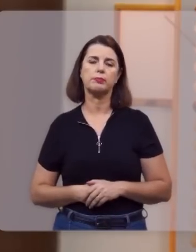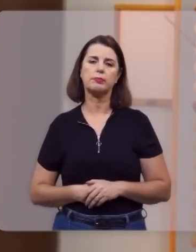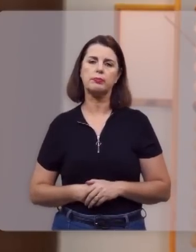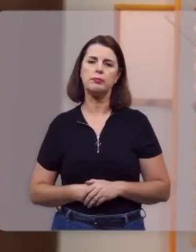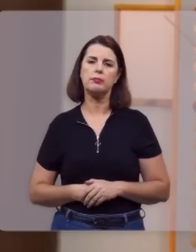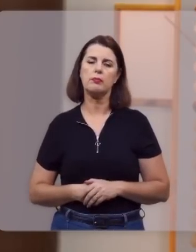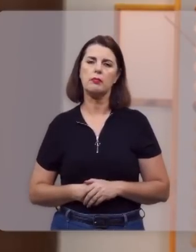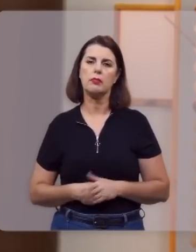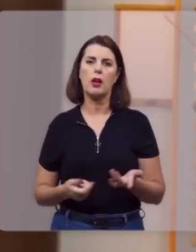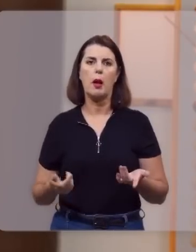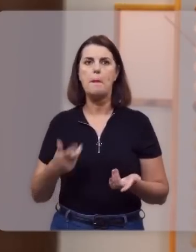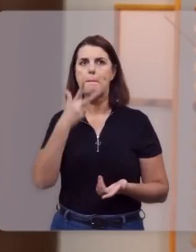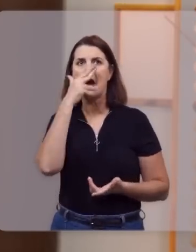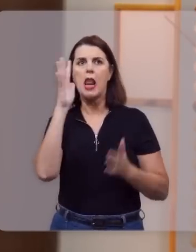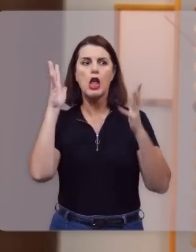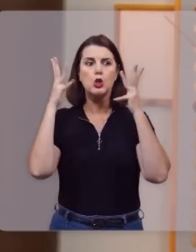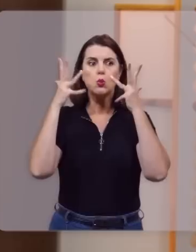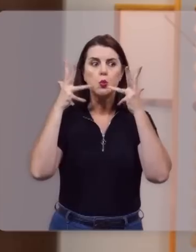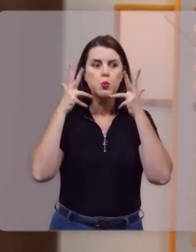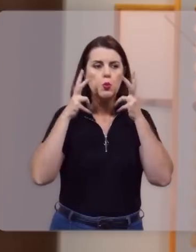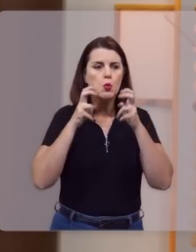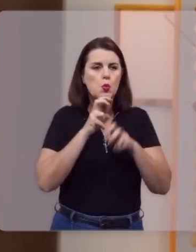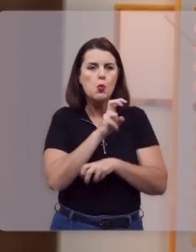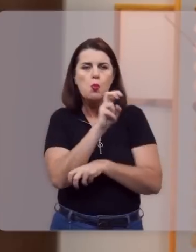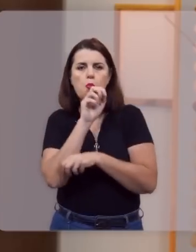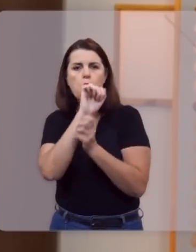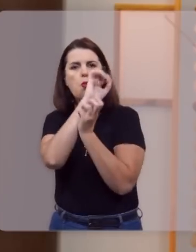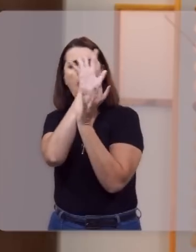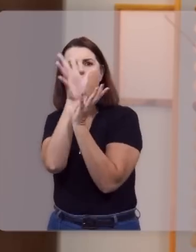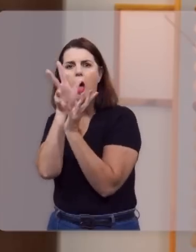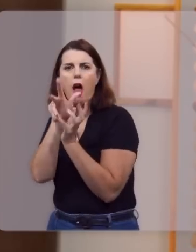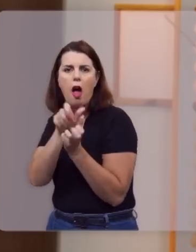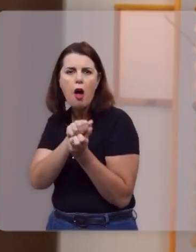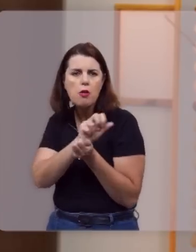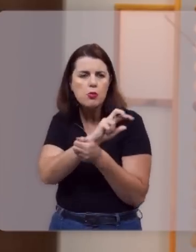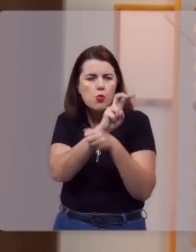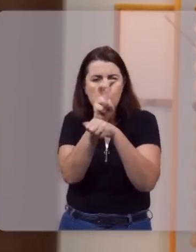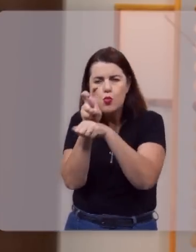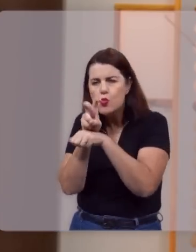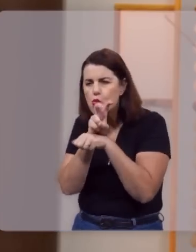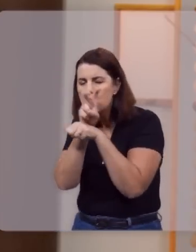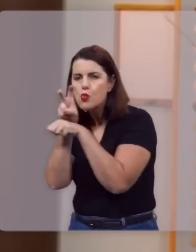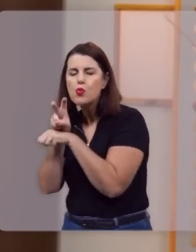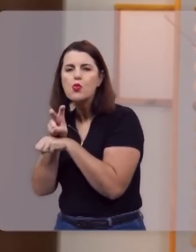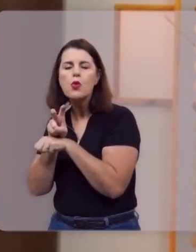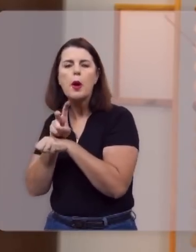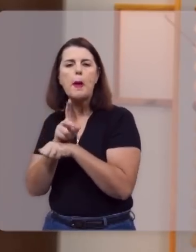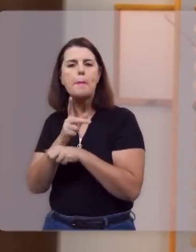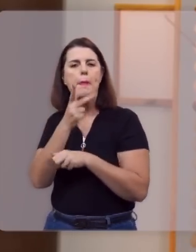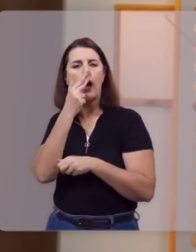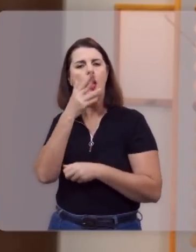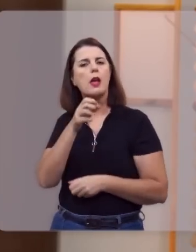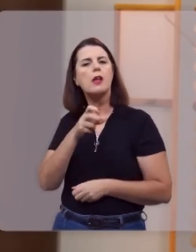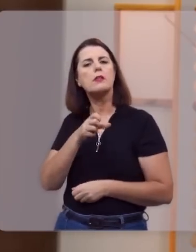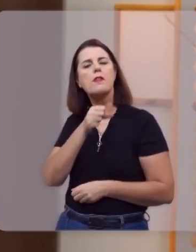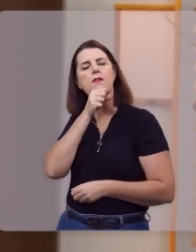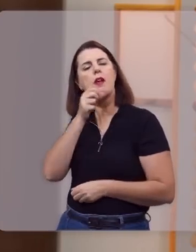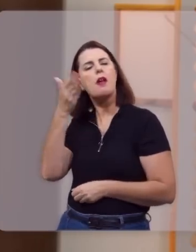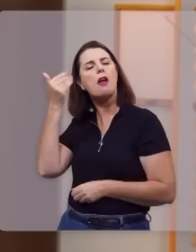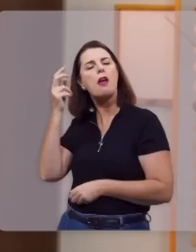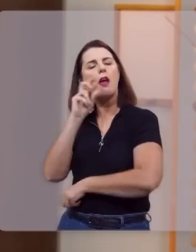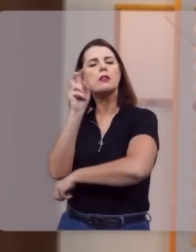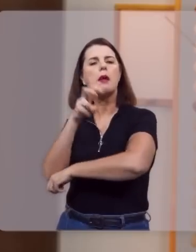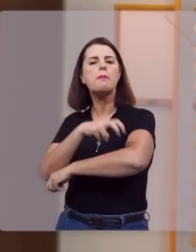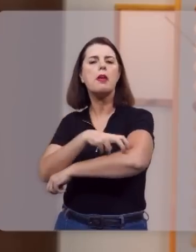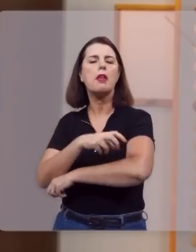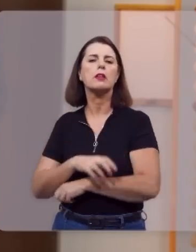é o leão que ruge, ele é a antiga serpente.